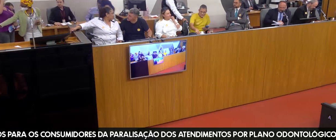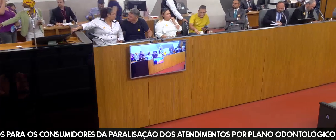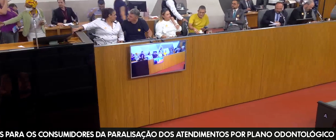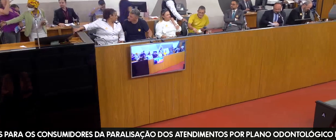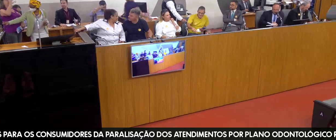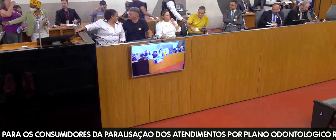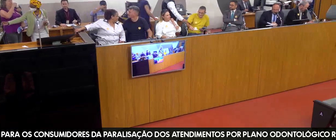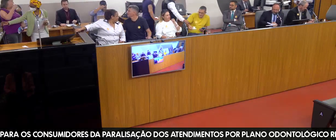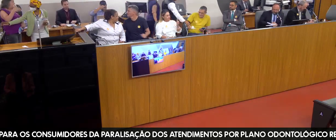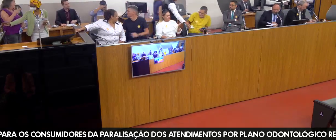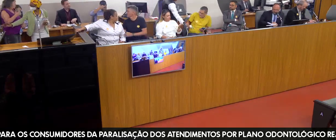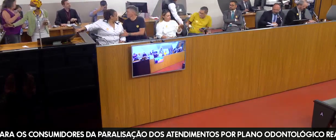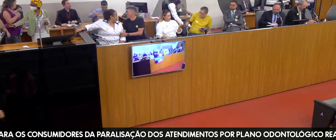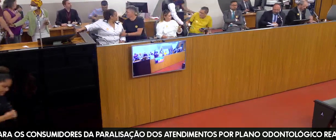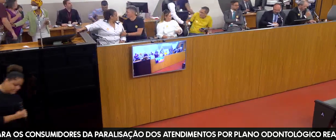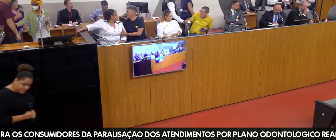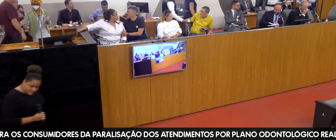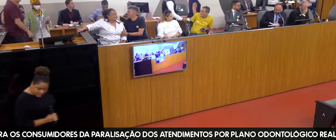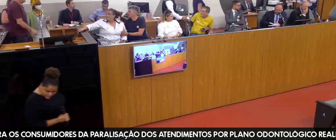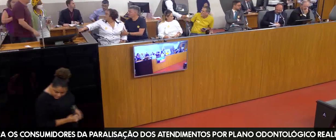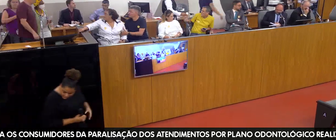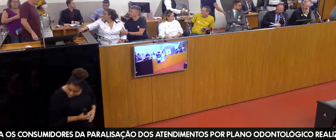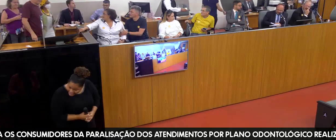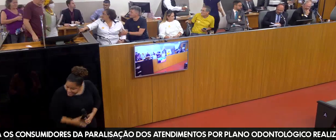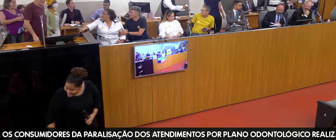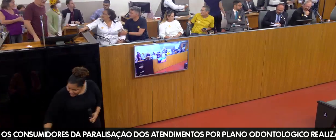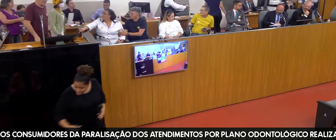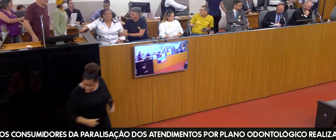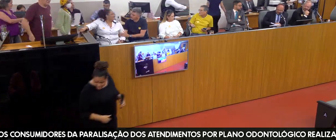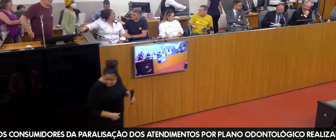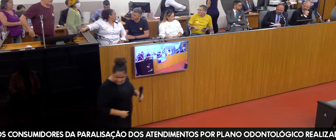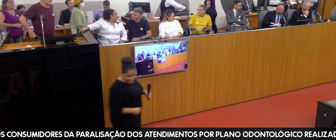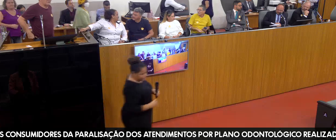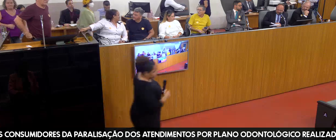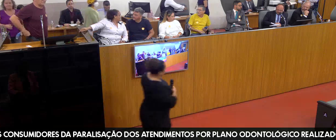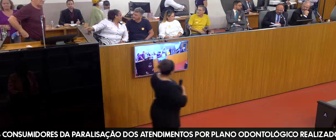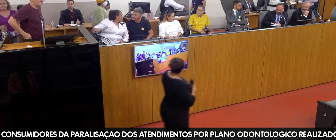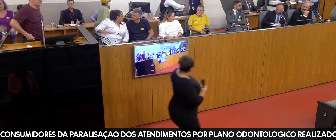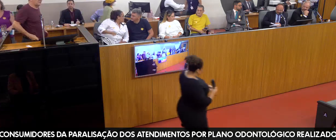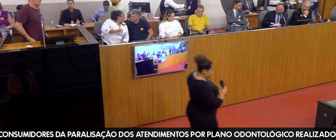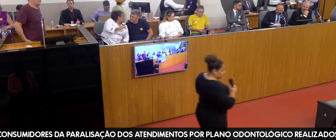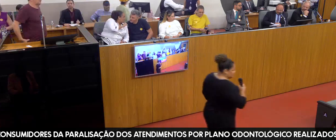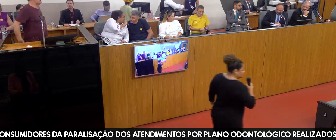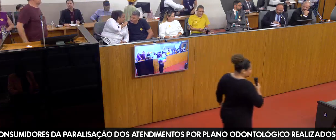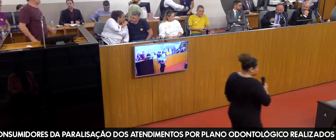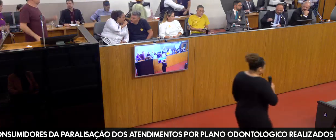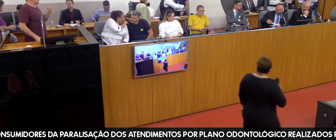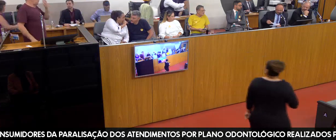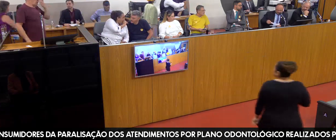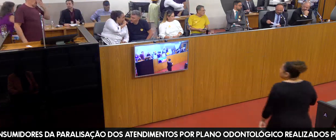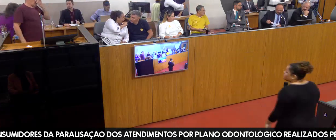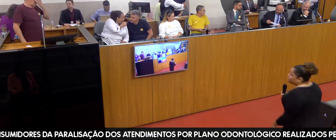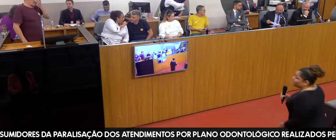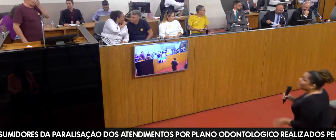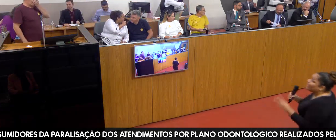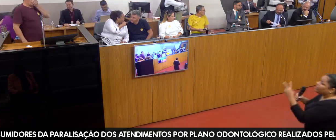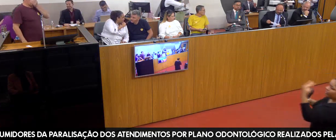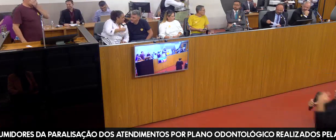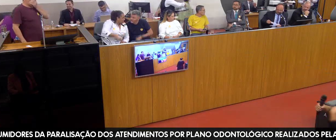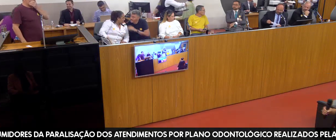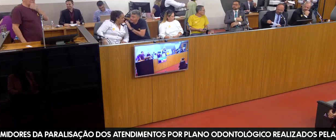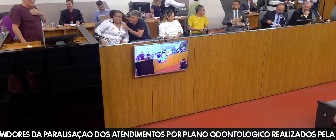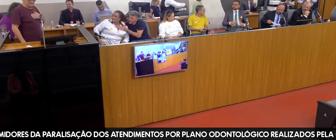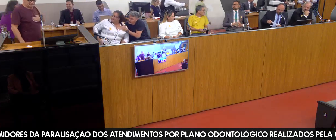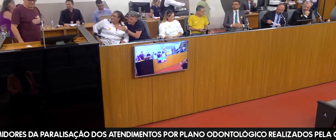Lembrando que a missa e o Kleber a mil sei Kleber tá Meirão é técnico do Prudente